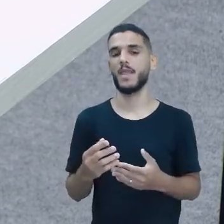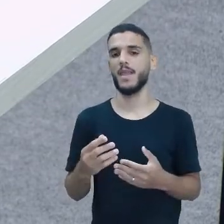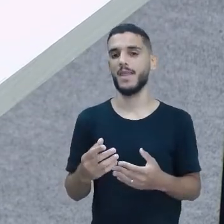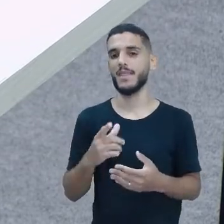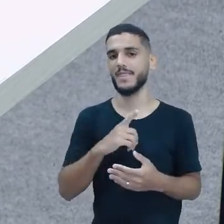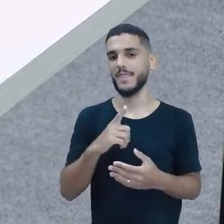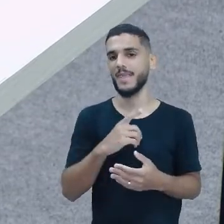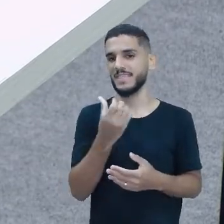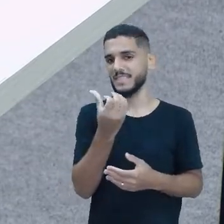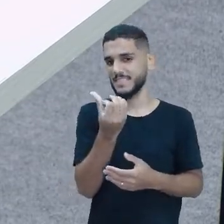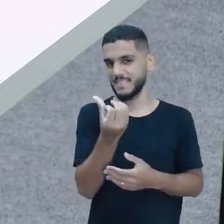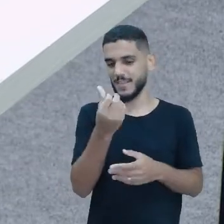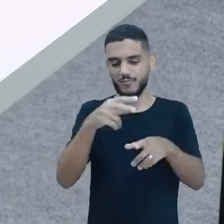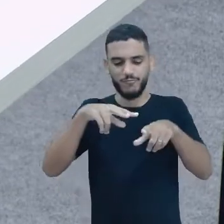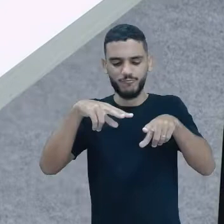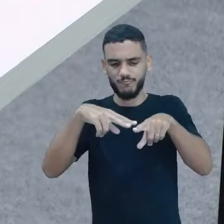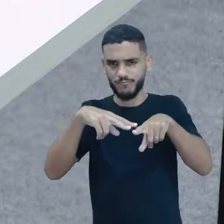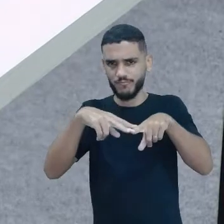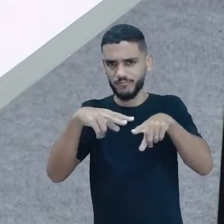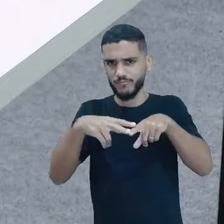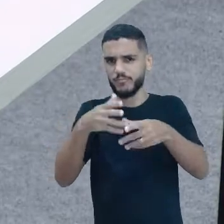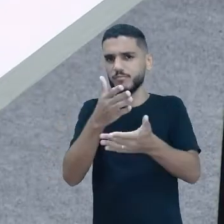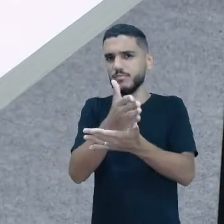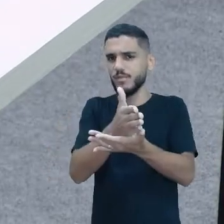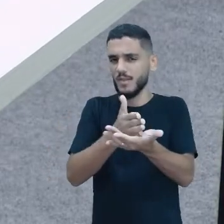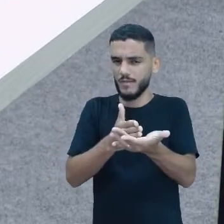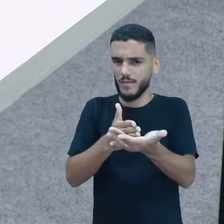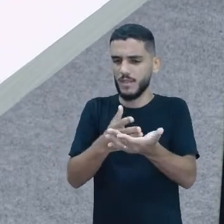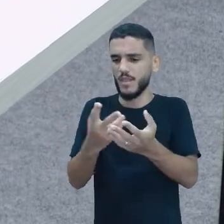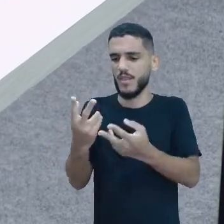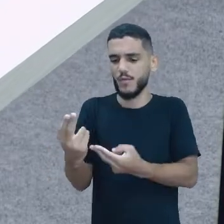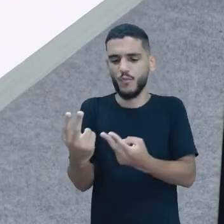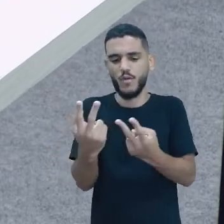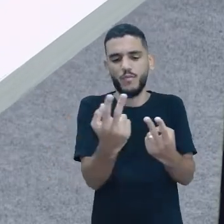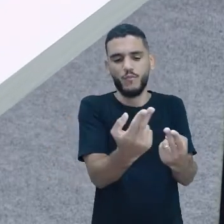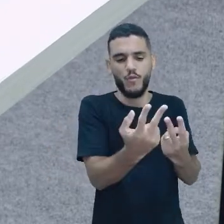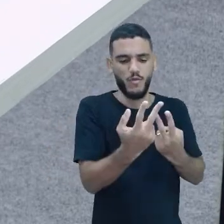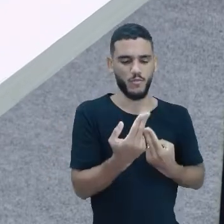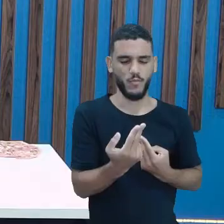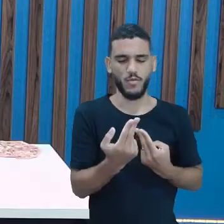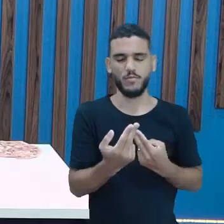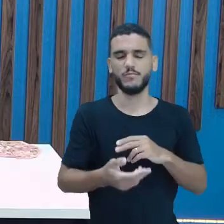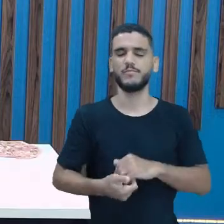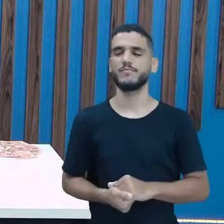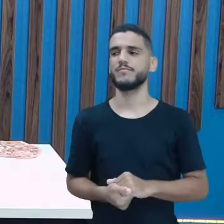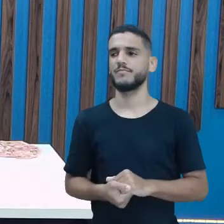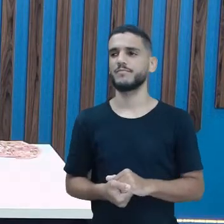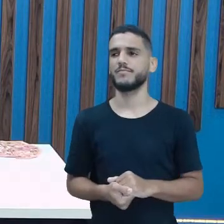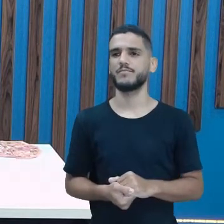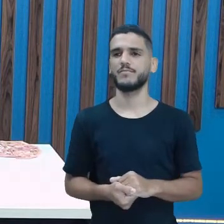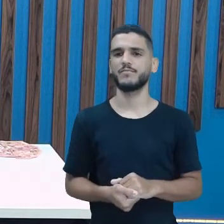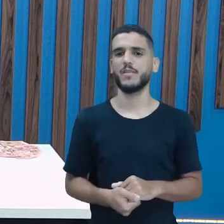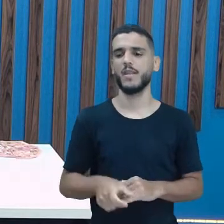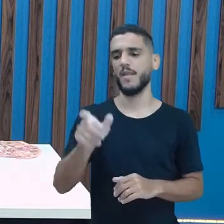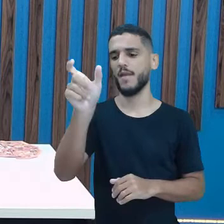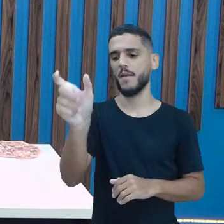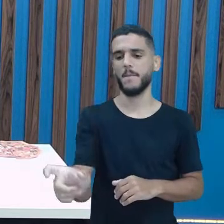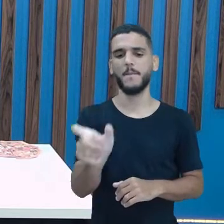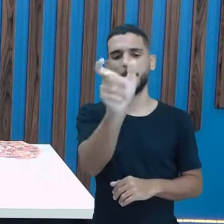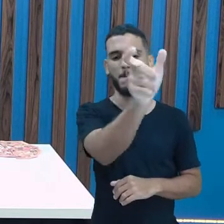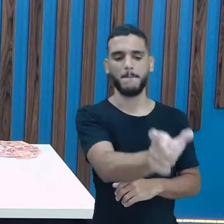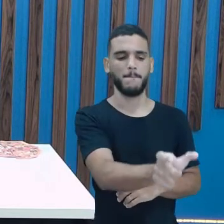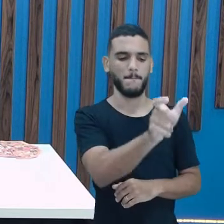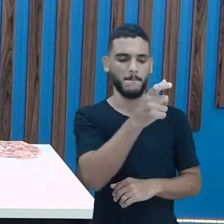fatias, e vou dividir aqui em partes iguais, tá? Para professora Sandra,